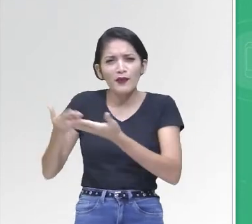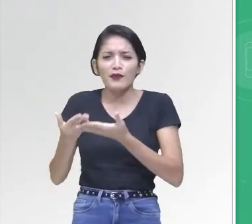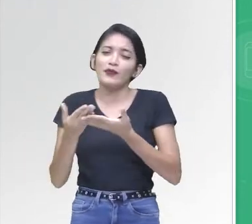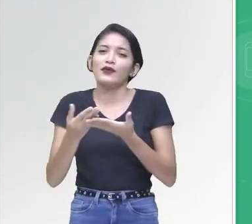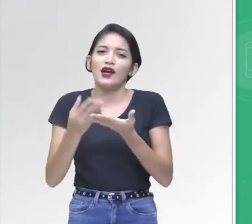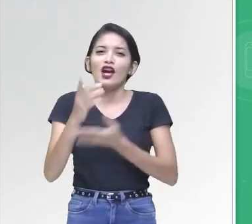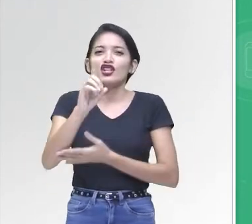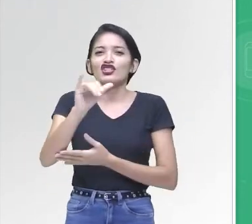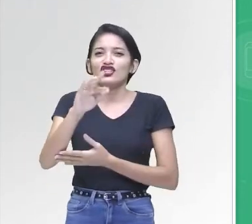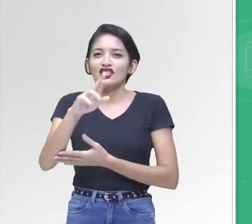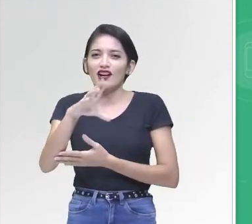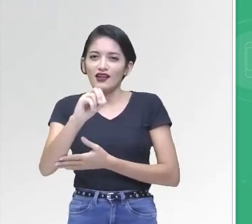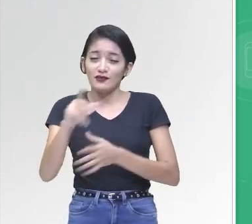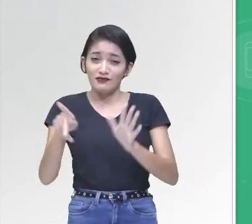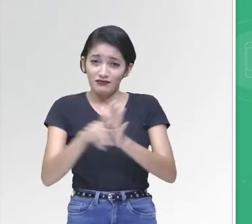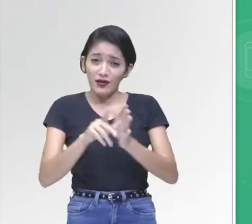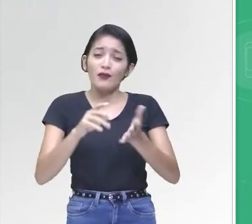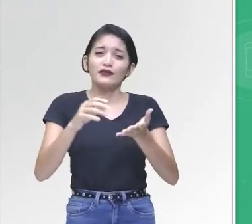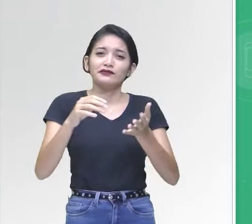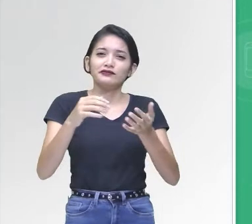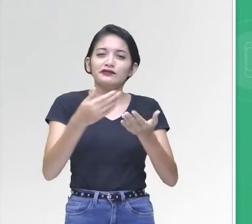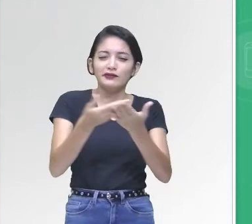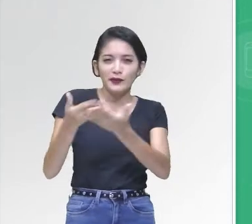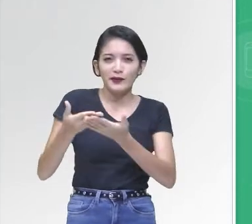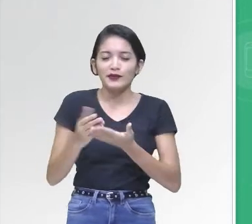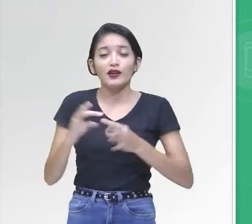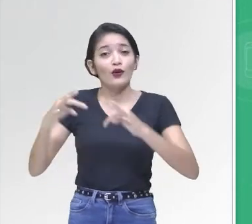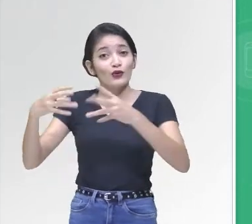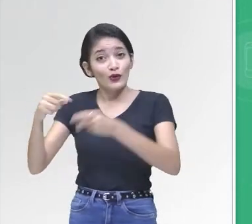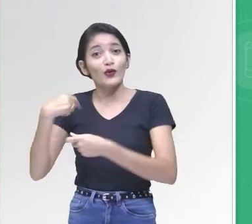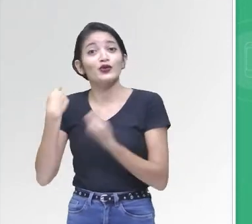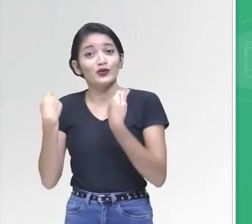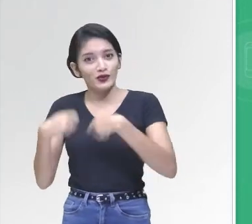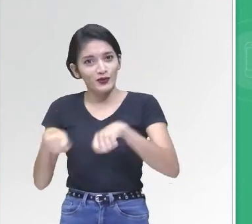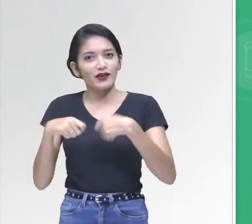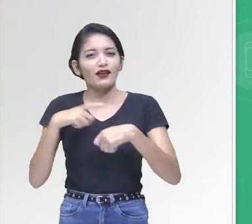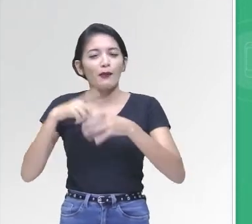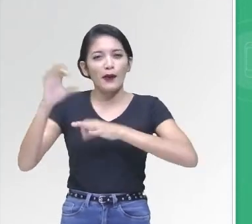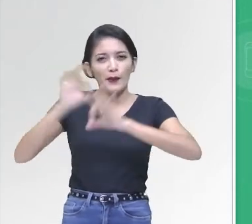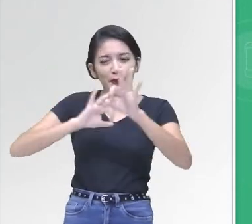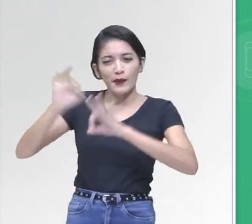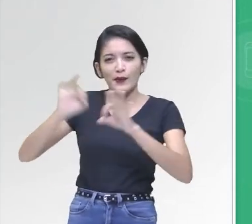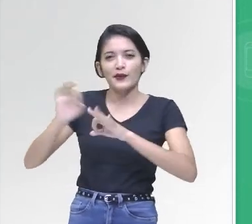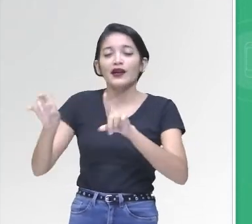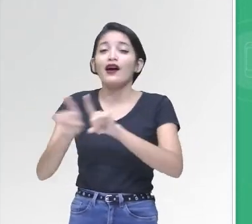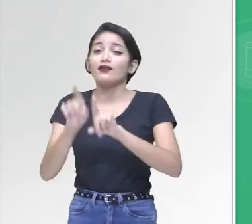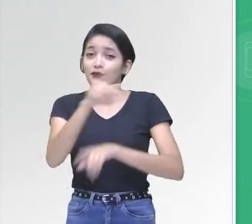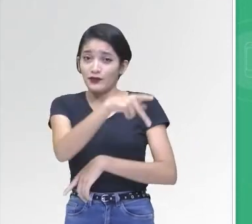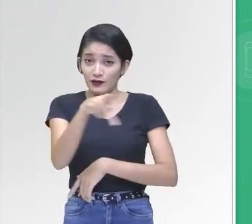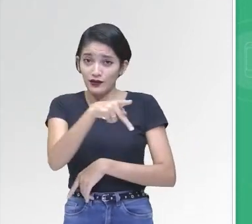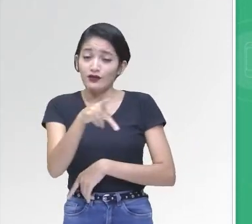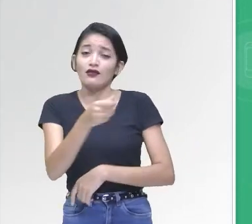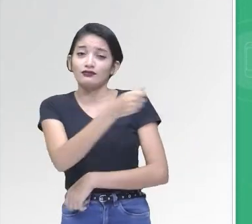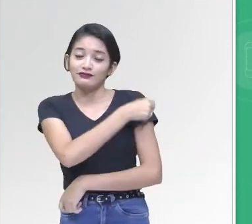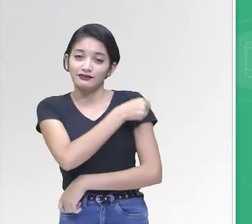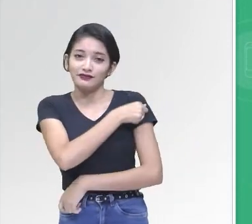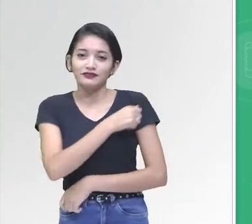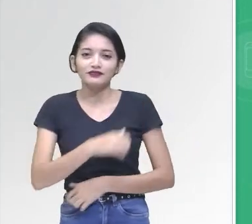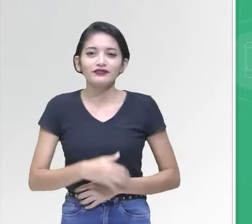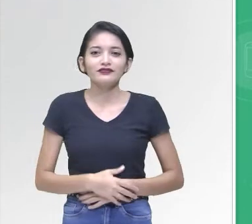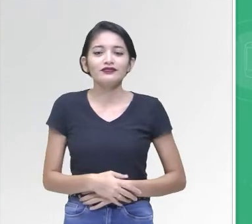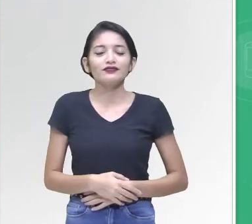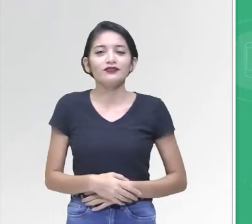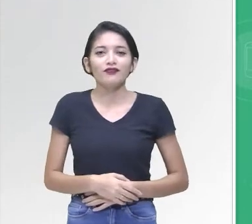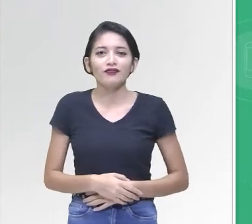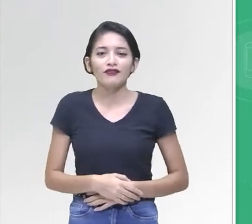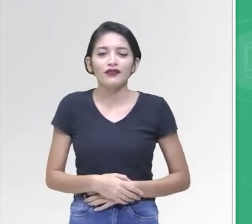diário de escolar. Que legal, né? Todos nós devemos fazer isso, professor e alunos. Bom, se